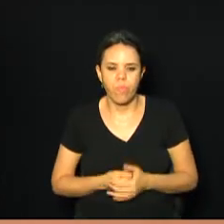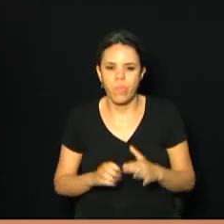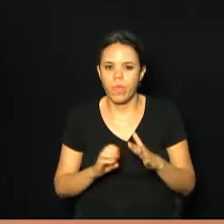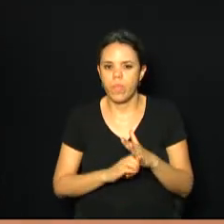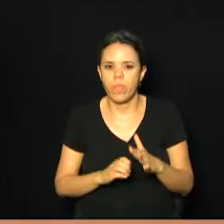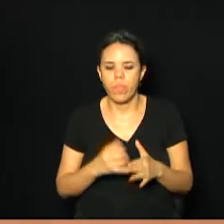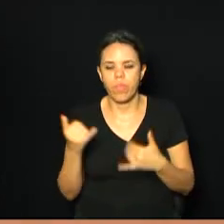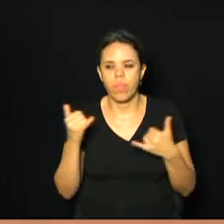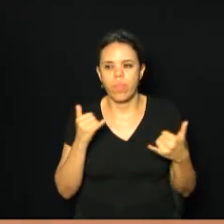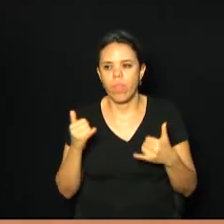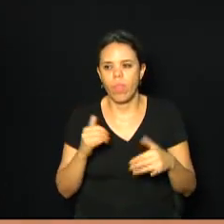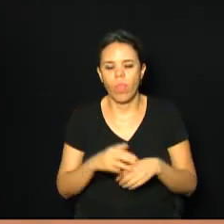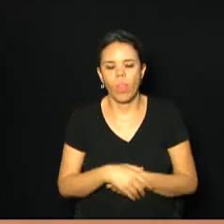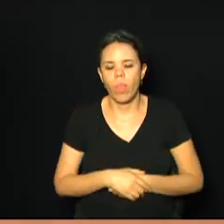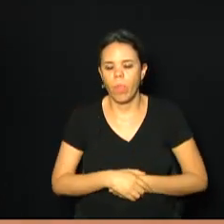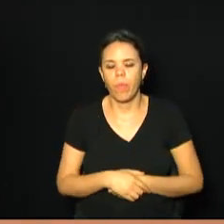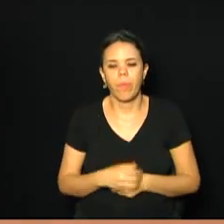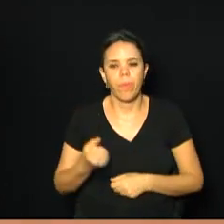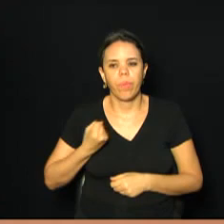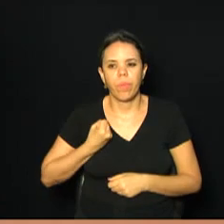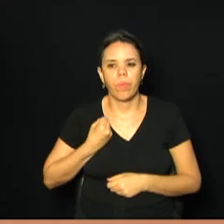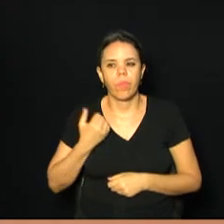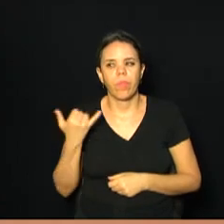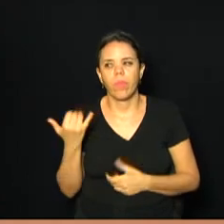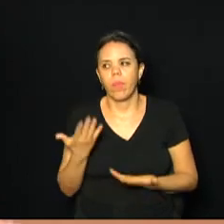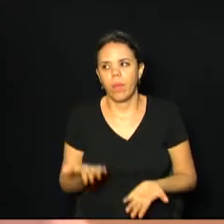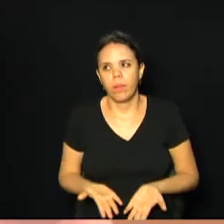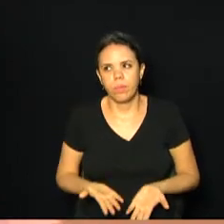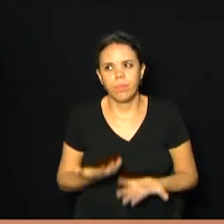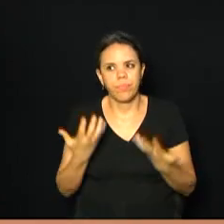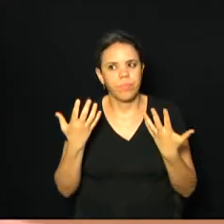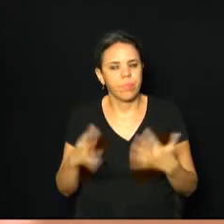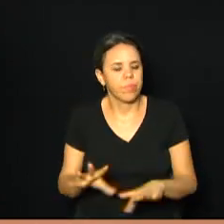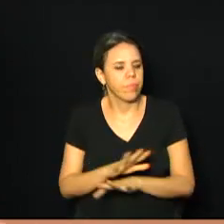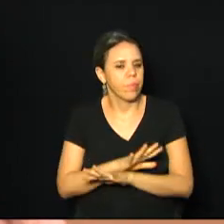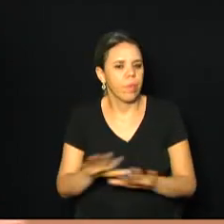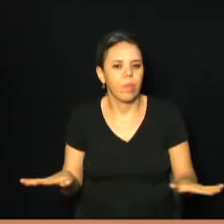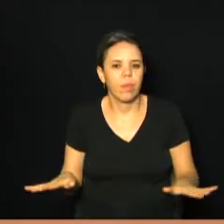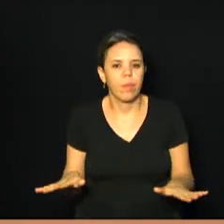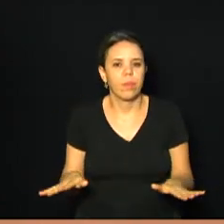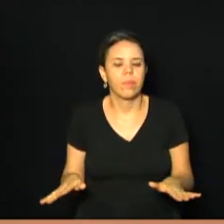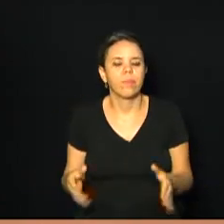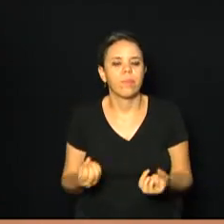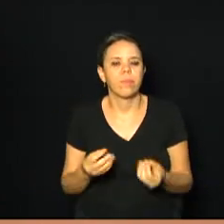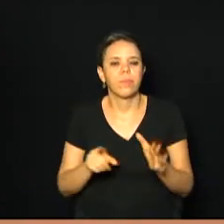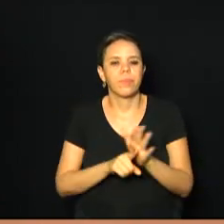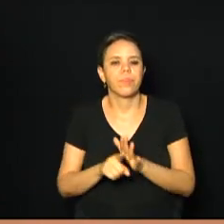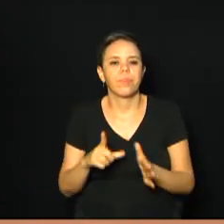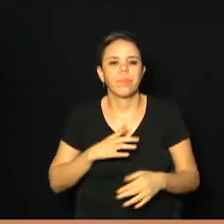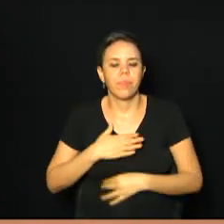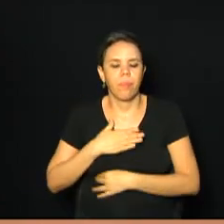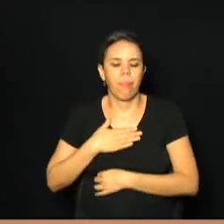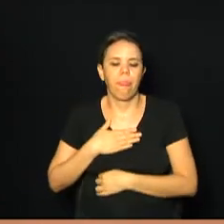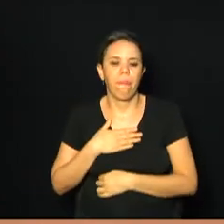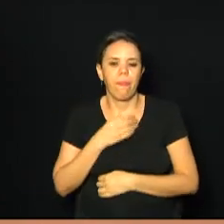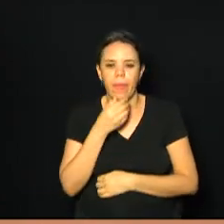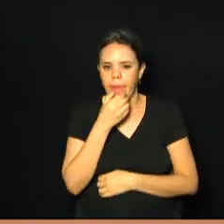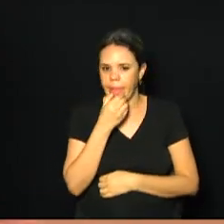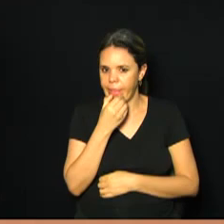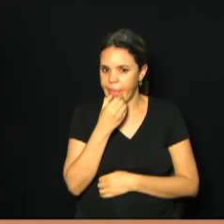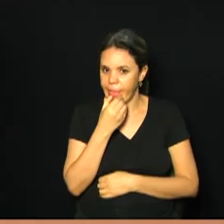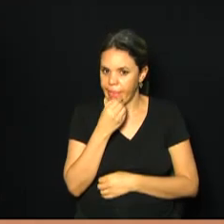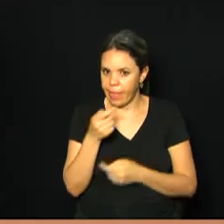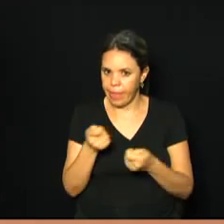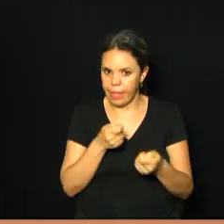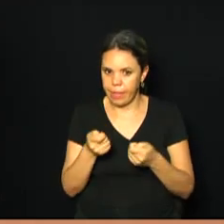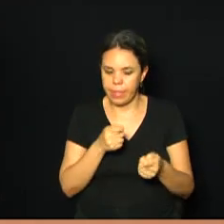está me ligando, esse número está me ligando, eu não quero receber aqui quais os dados que ele tem, meu. Então era uma forma até de inibir